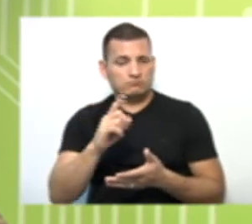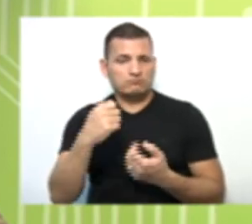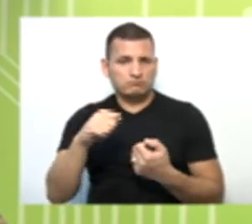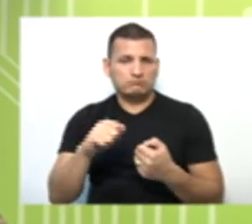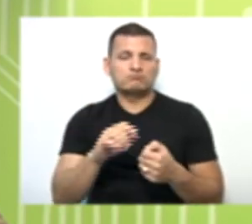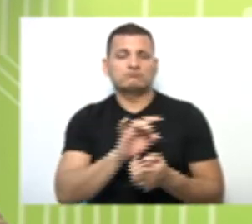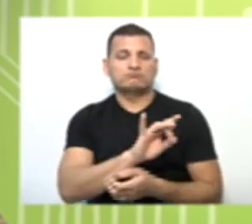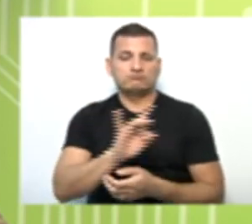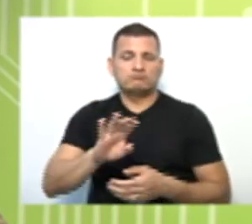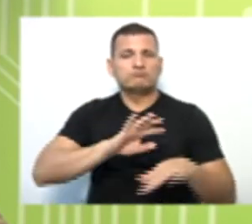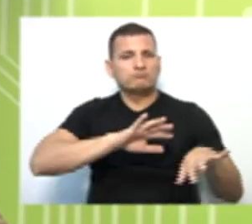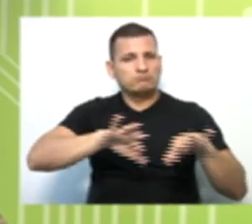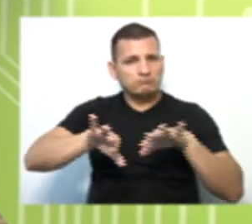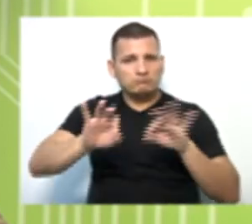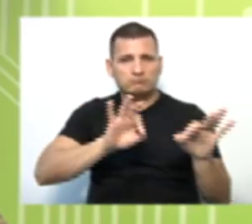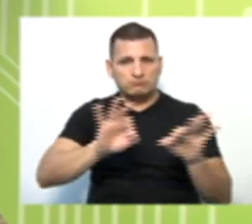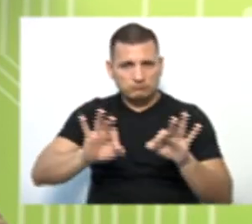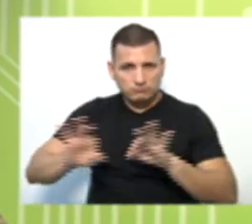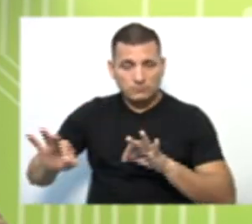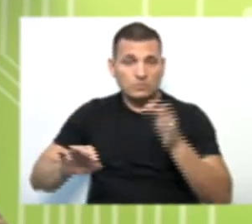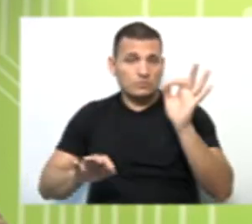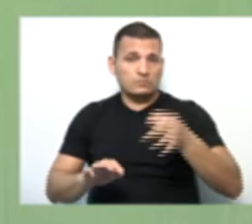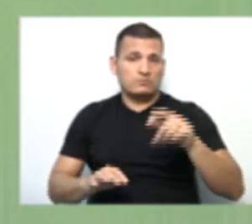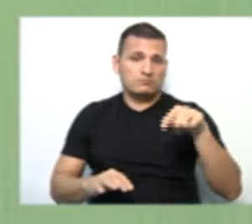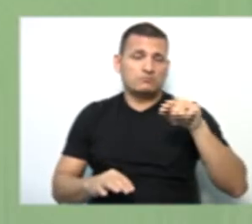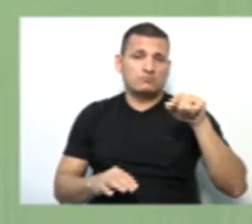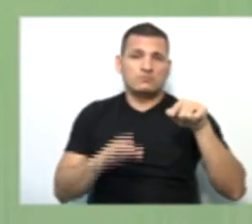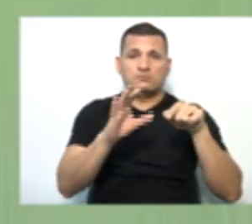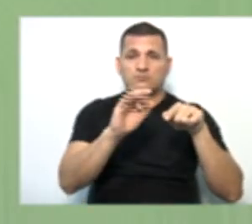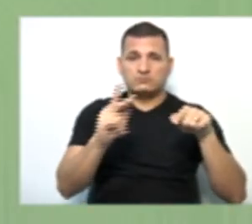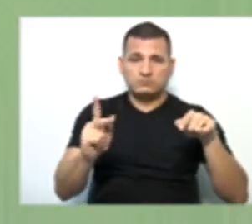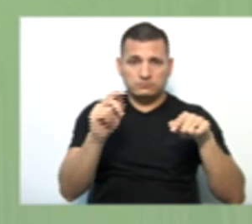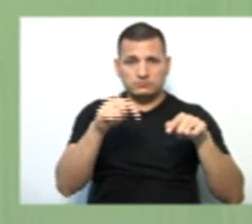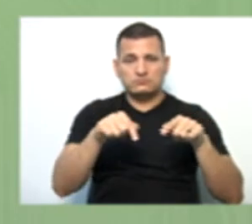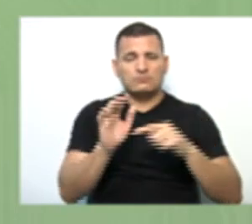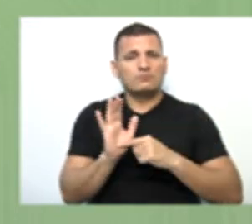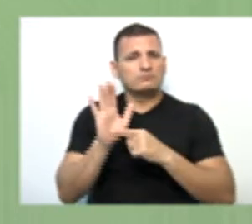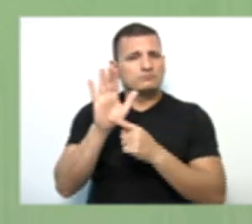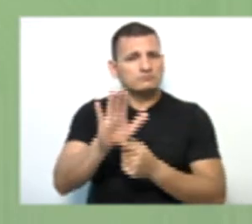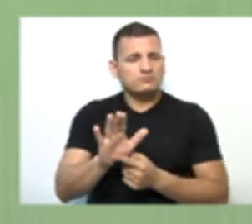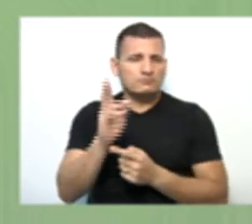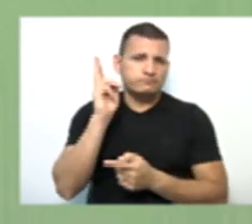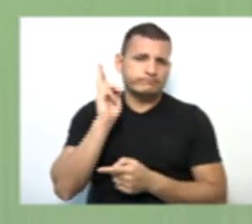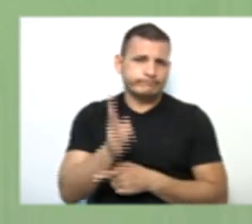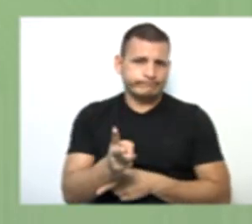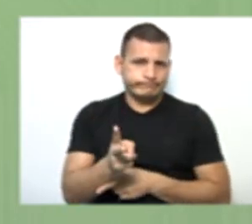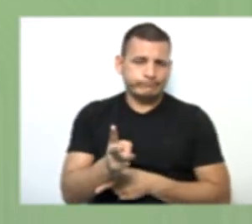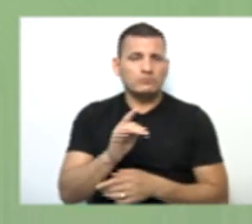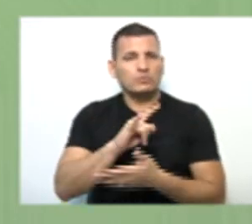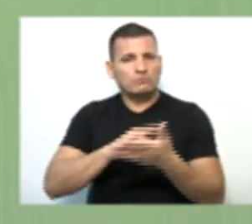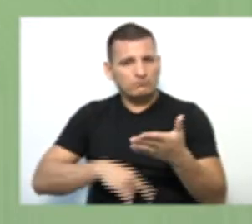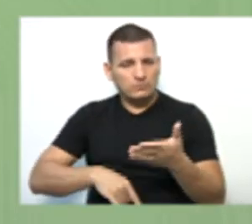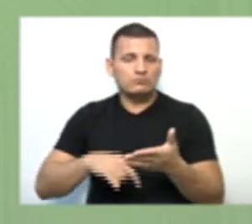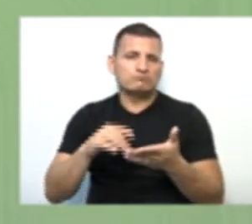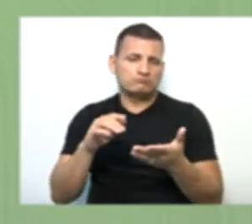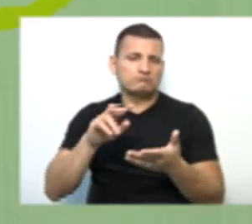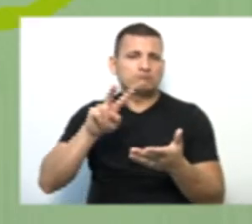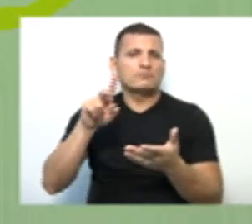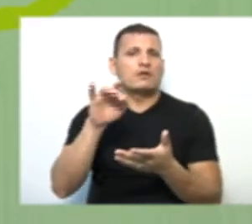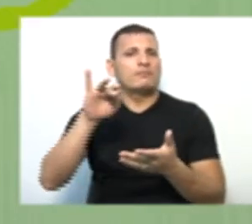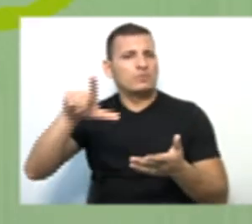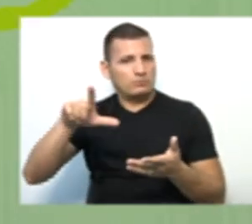certo mesmo para a cooperativa é que sejam apresentados sempre documentos hábeis